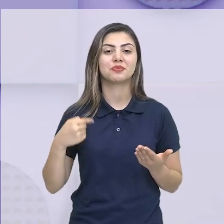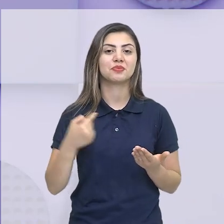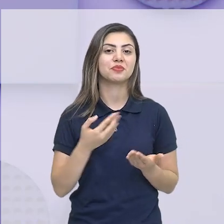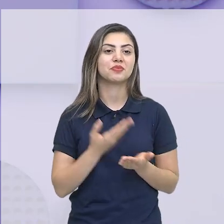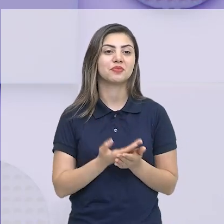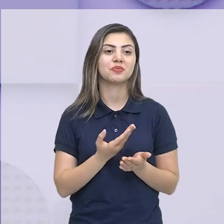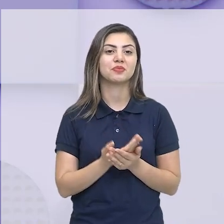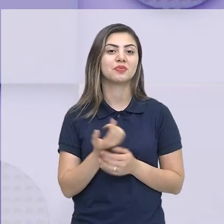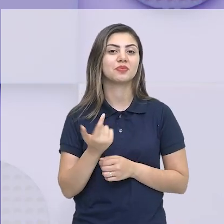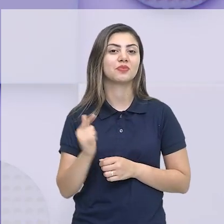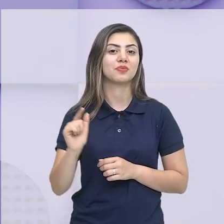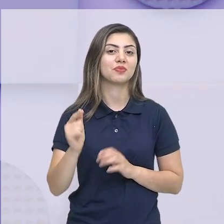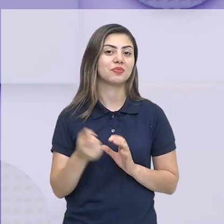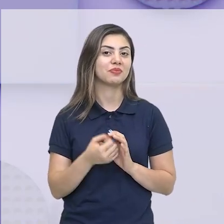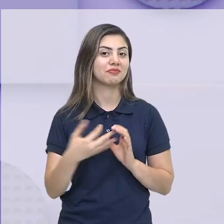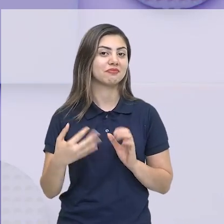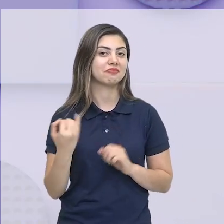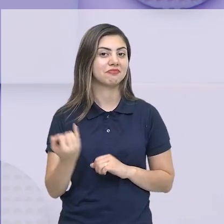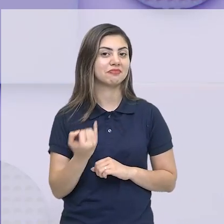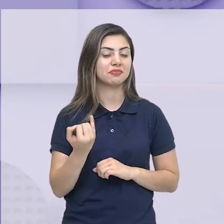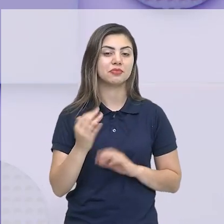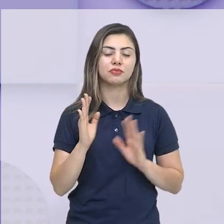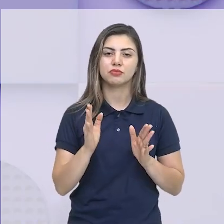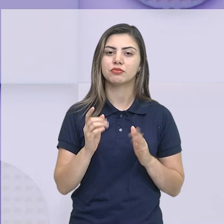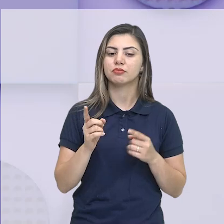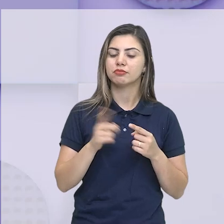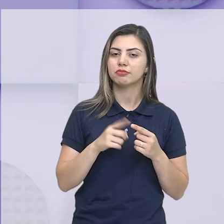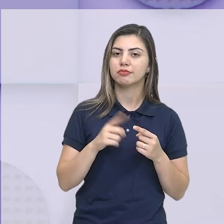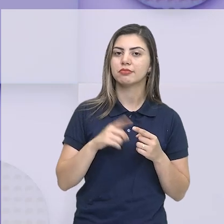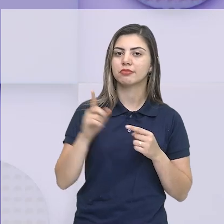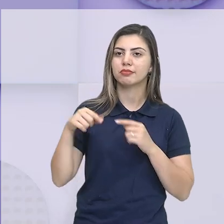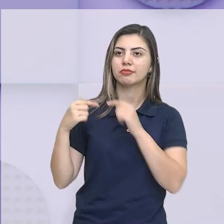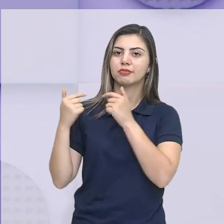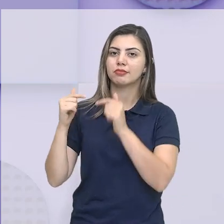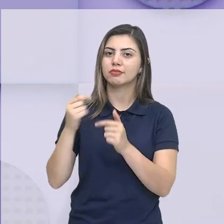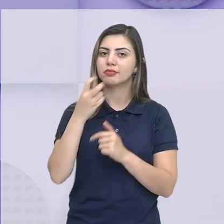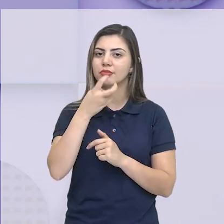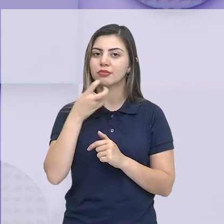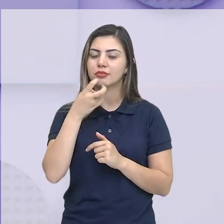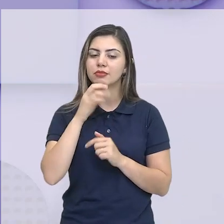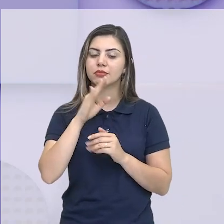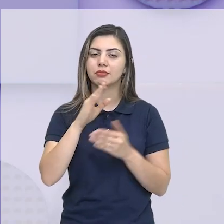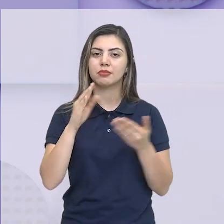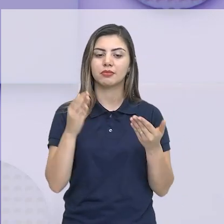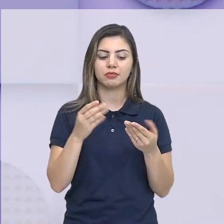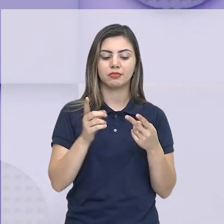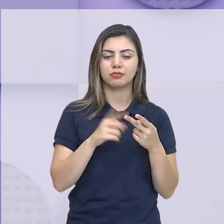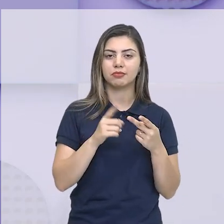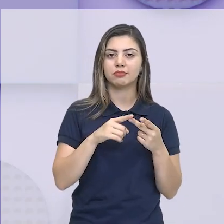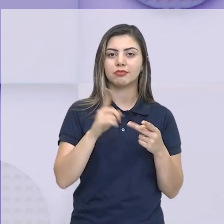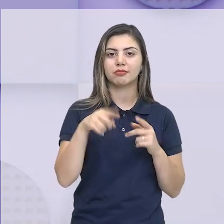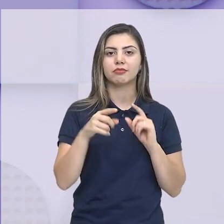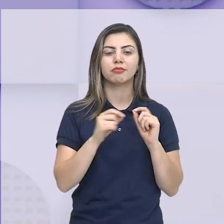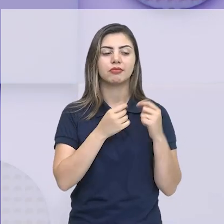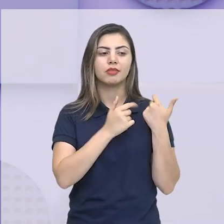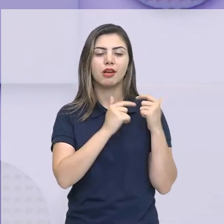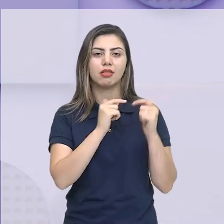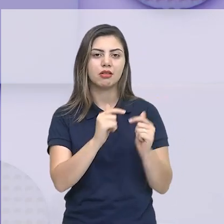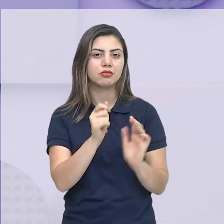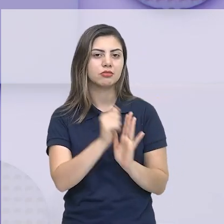um outro ponto que é muito importante. Falamos da tradição oral e agora vamos falar da tradição escrita. E como é